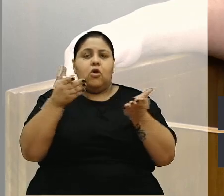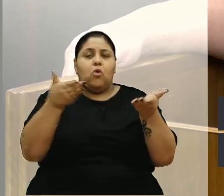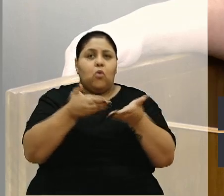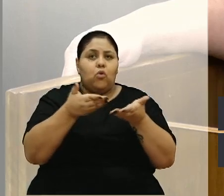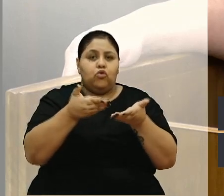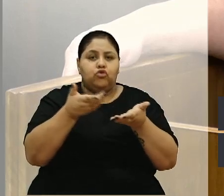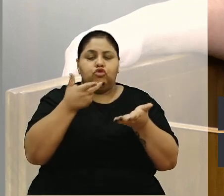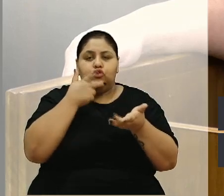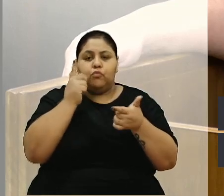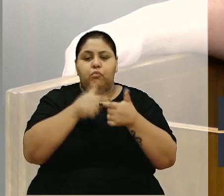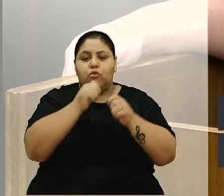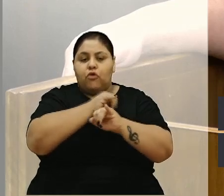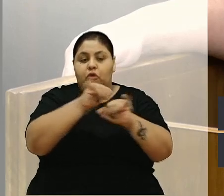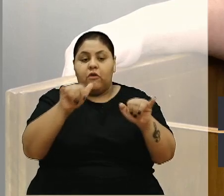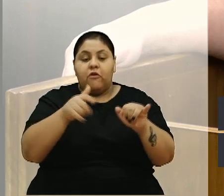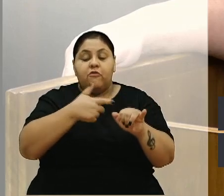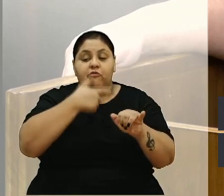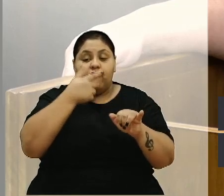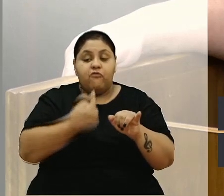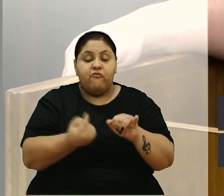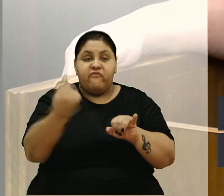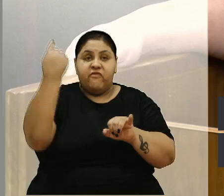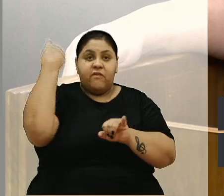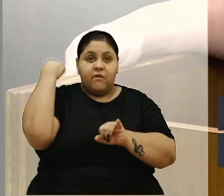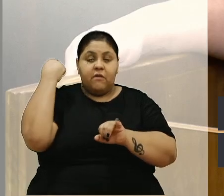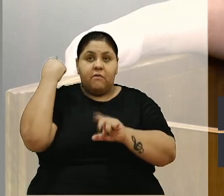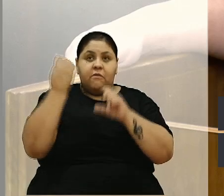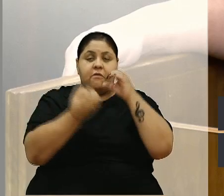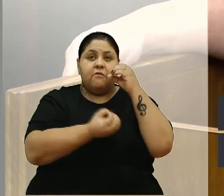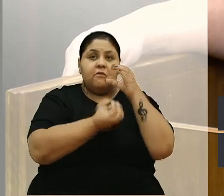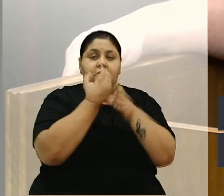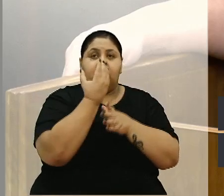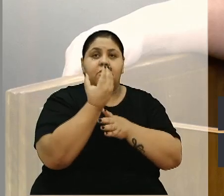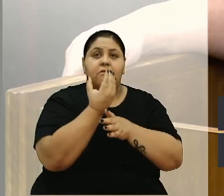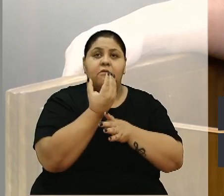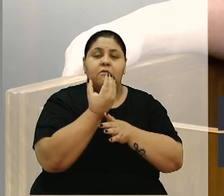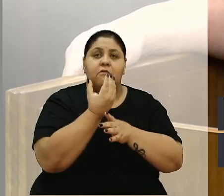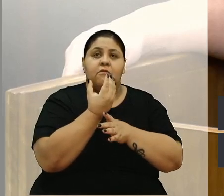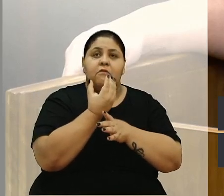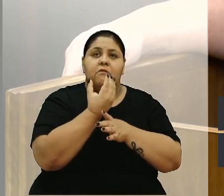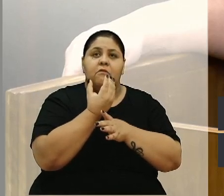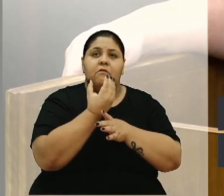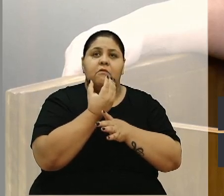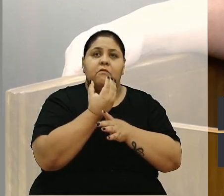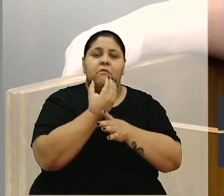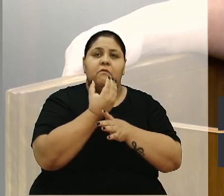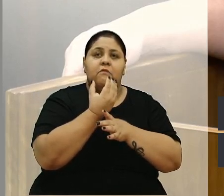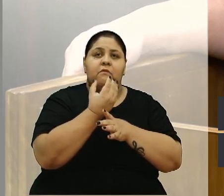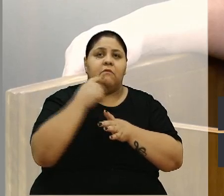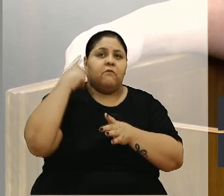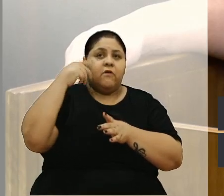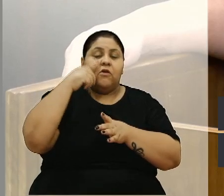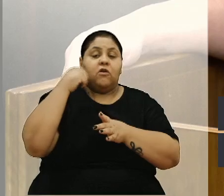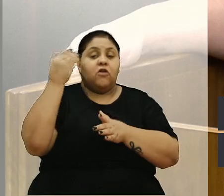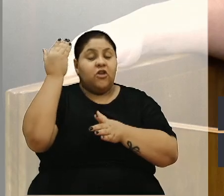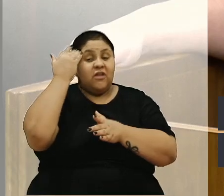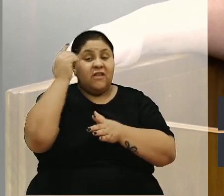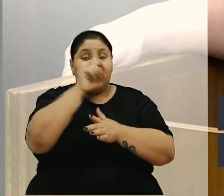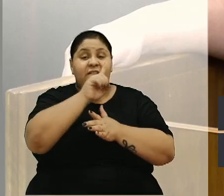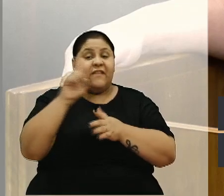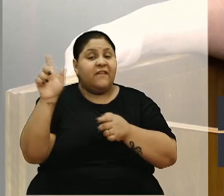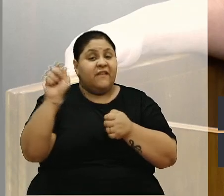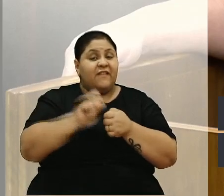anunciaram. Eu falei lá atrás, quando foi criada, inclusive, a frente aqui, e a vereadora Rosa sabe disso, que eu falei, não